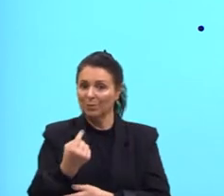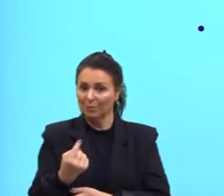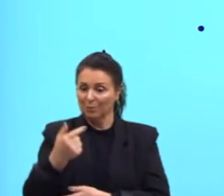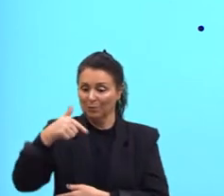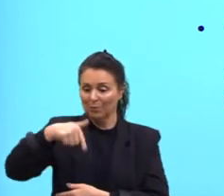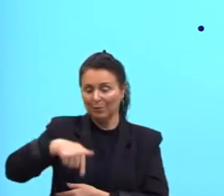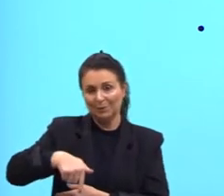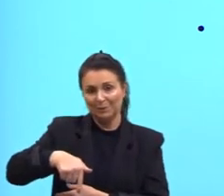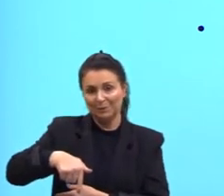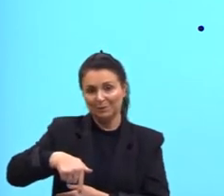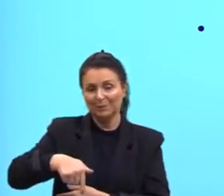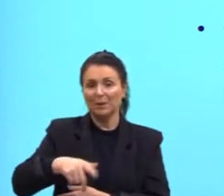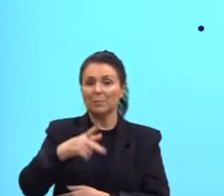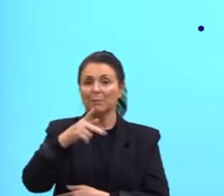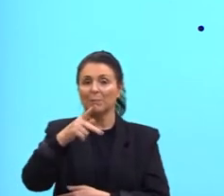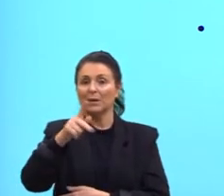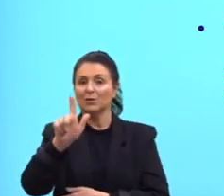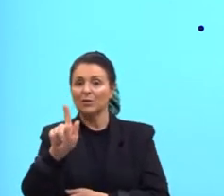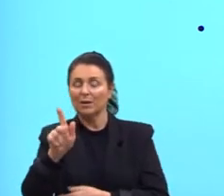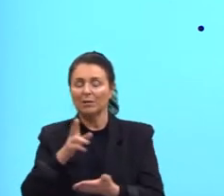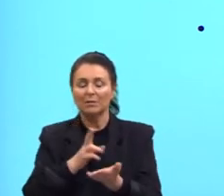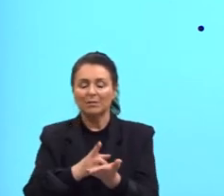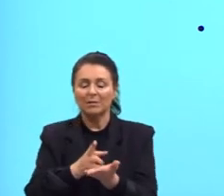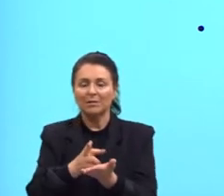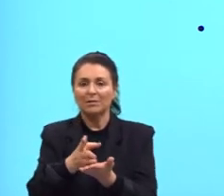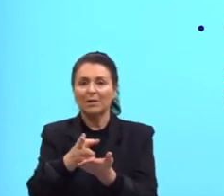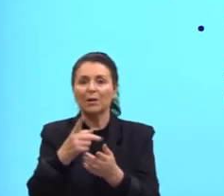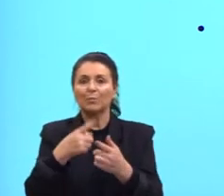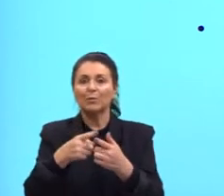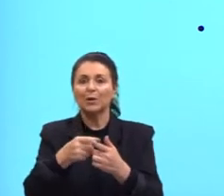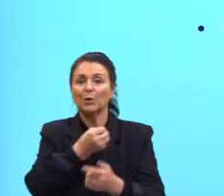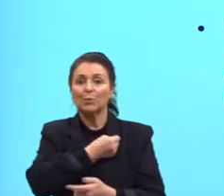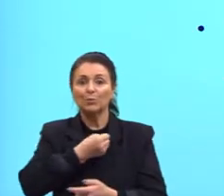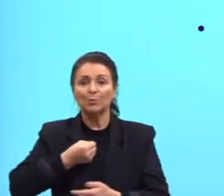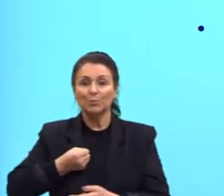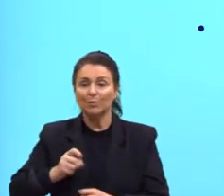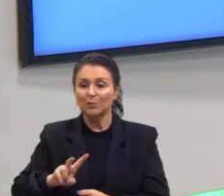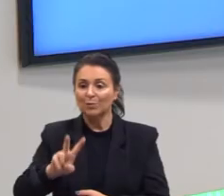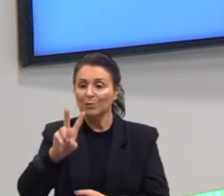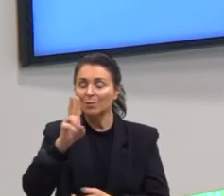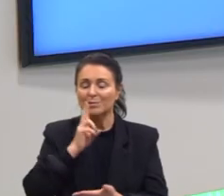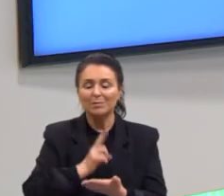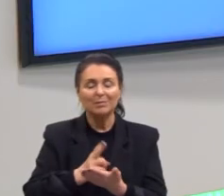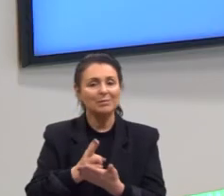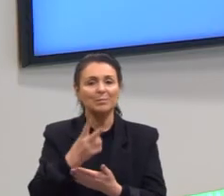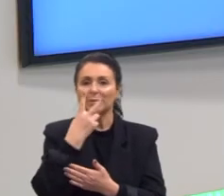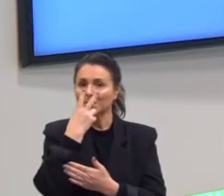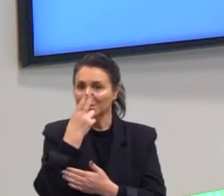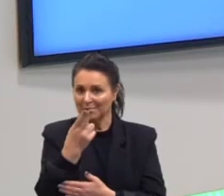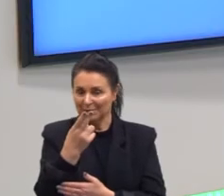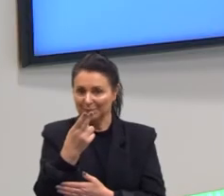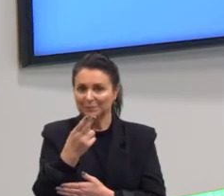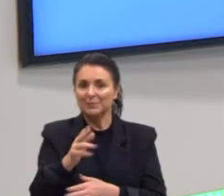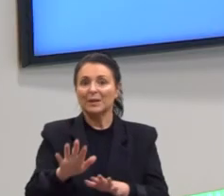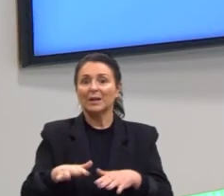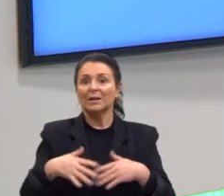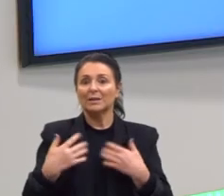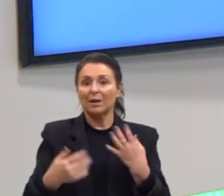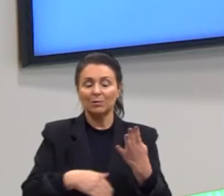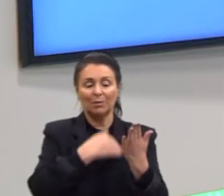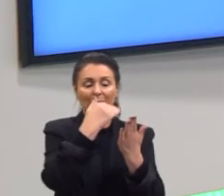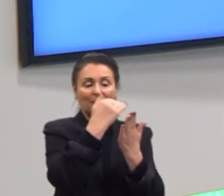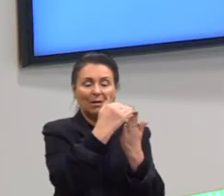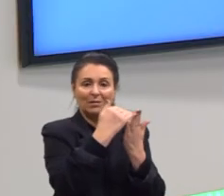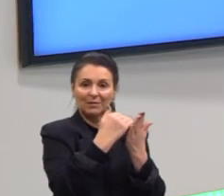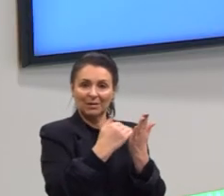E aí a nossa PG é constante porque os valores são sempre os mesmos E essas Então são as